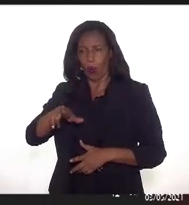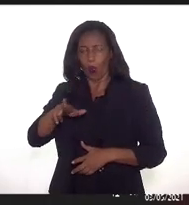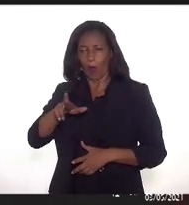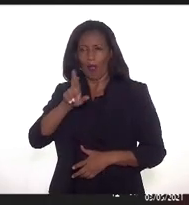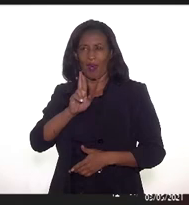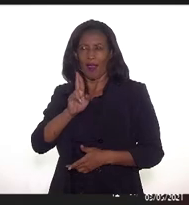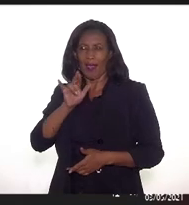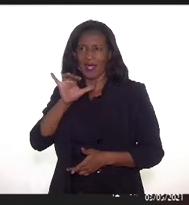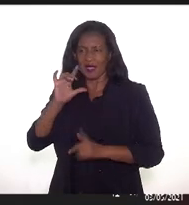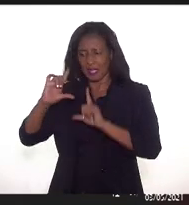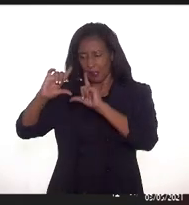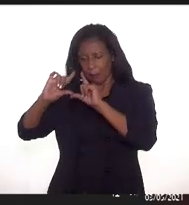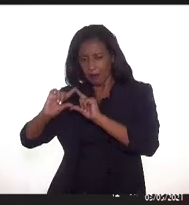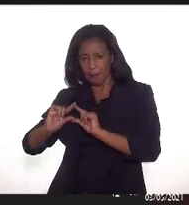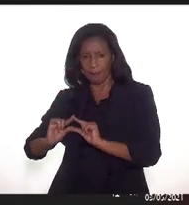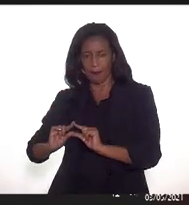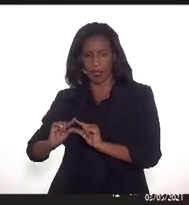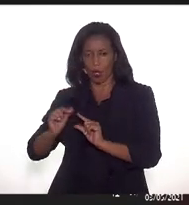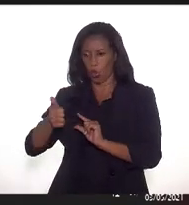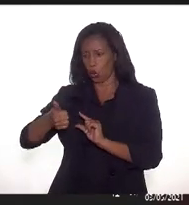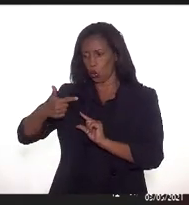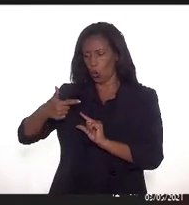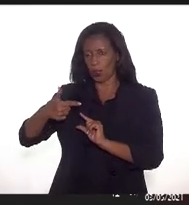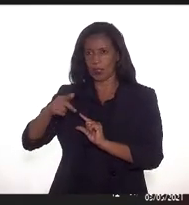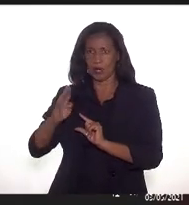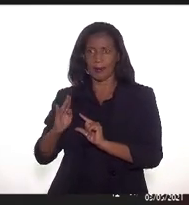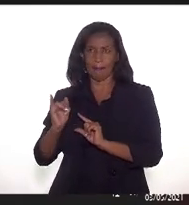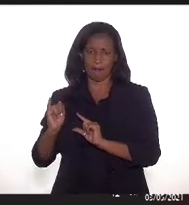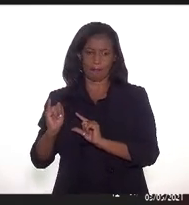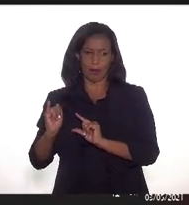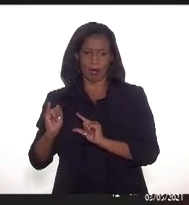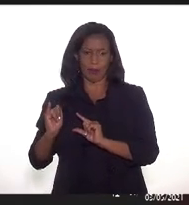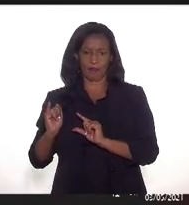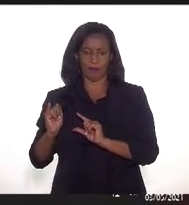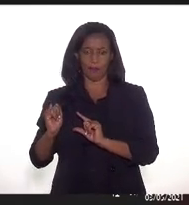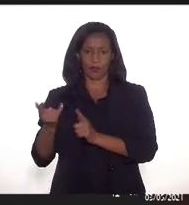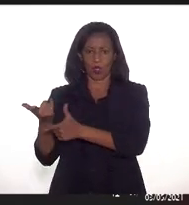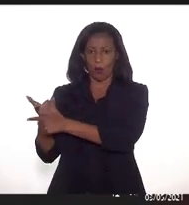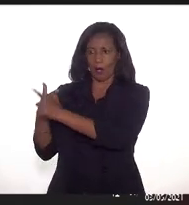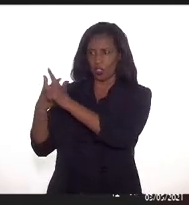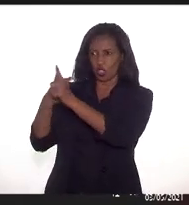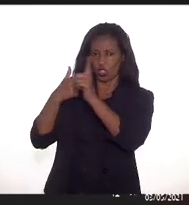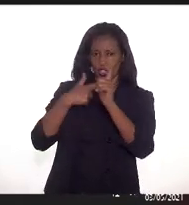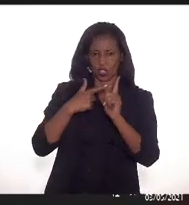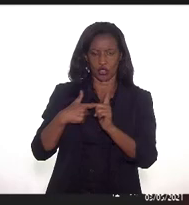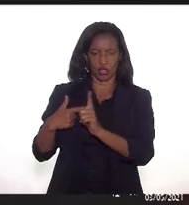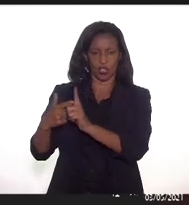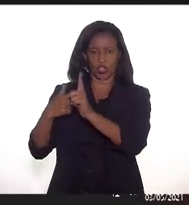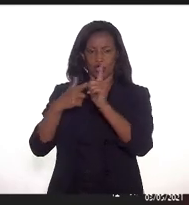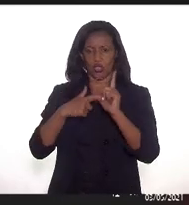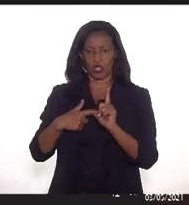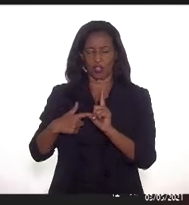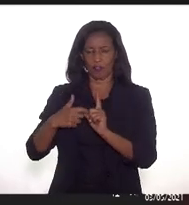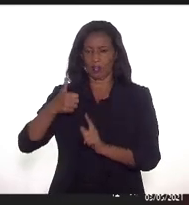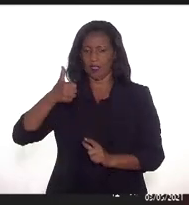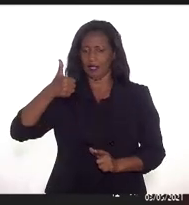primária menos despesa primária, de 12 bi. E a dívida pública composta de